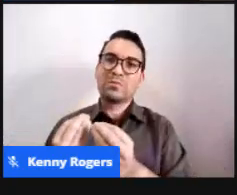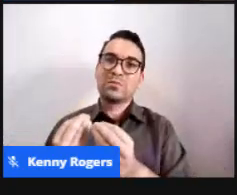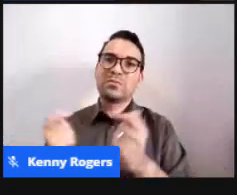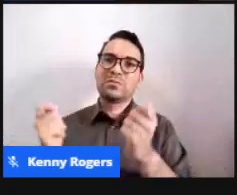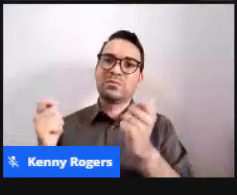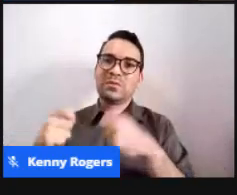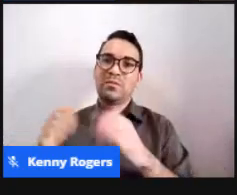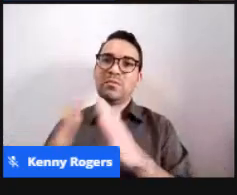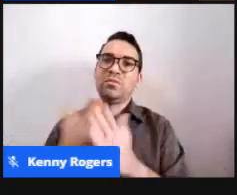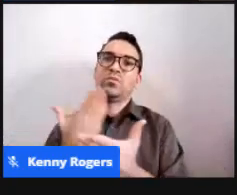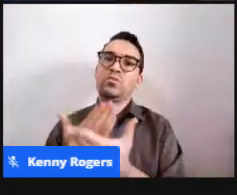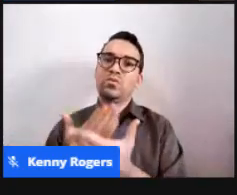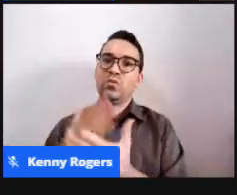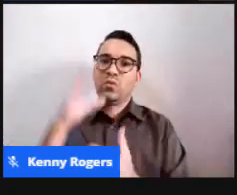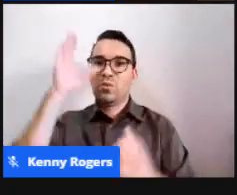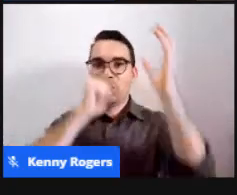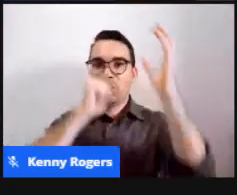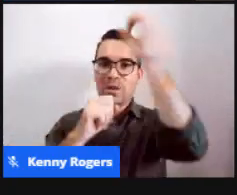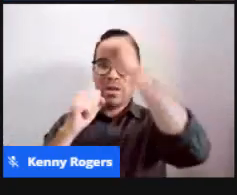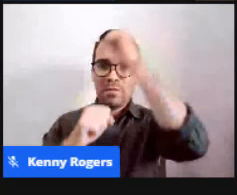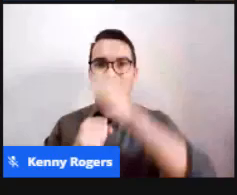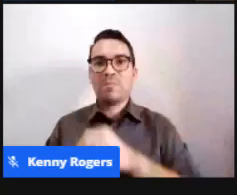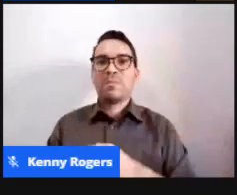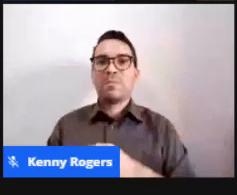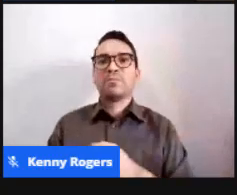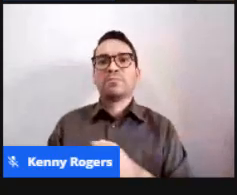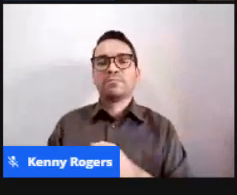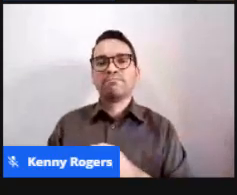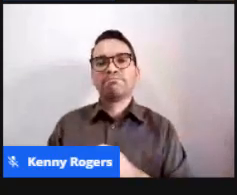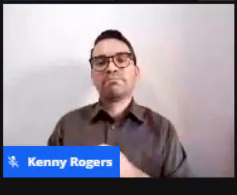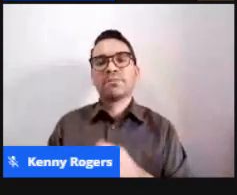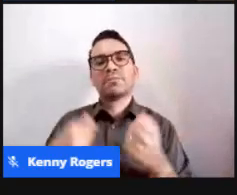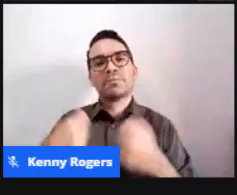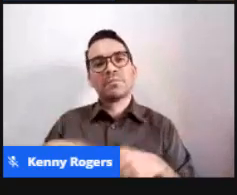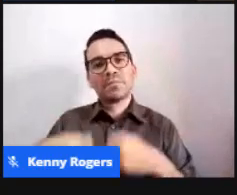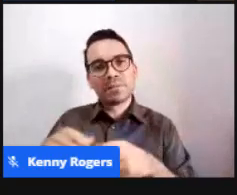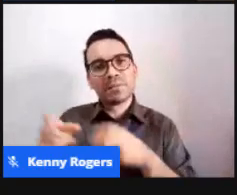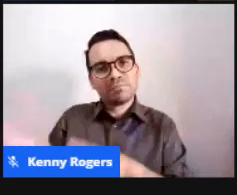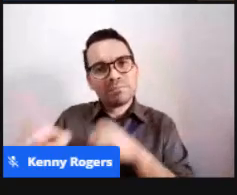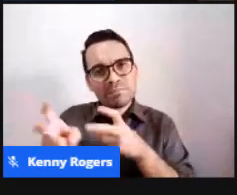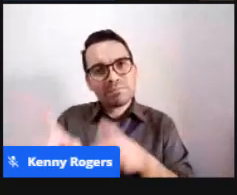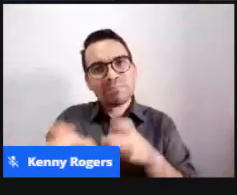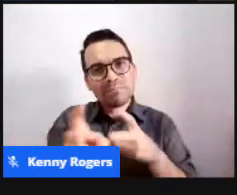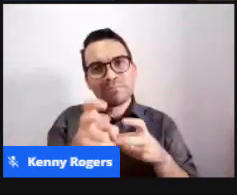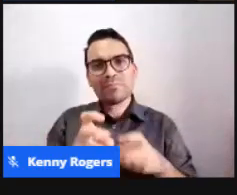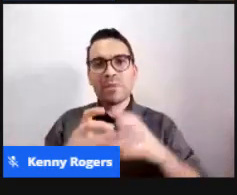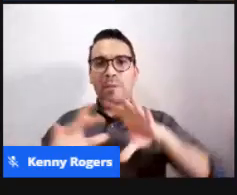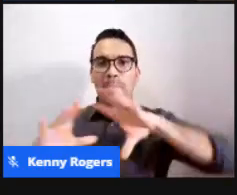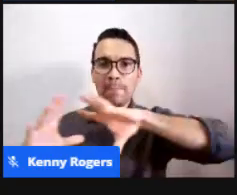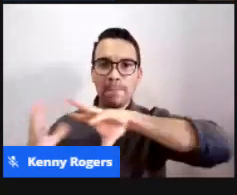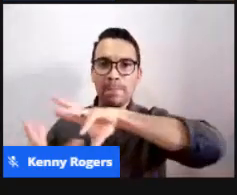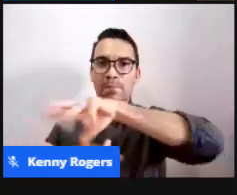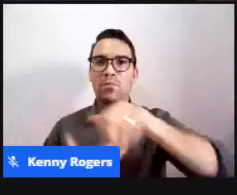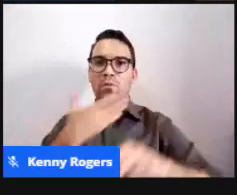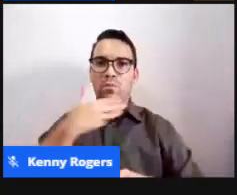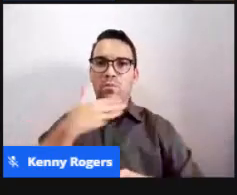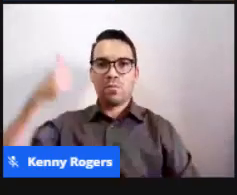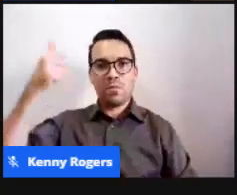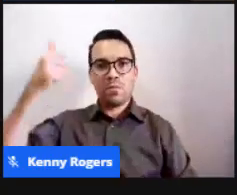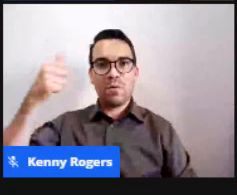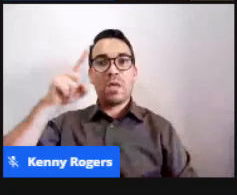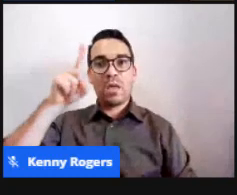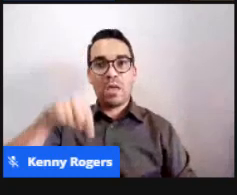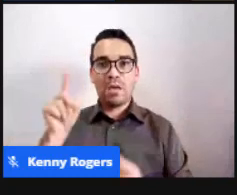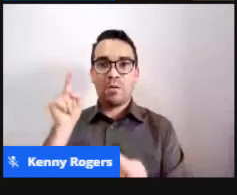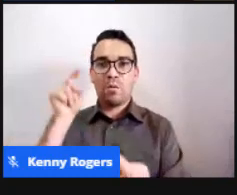lá conhecimentos que precisam ser ensinados e que esses conhecimentos ajudam ele a ler melhor esse mundo. É isso que a geografia faz, é isso que a gente tem